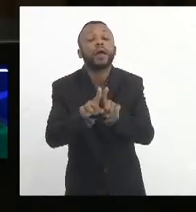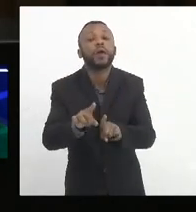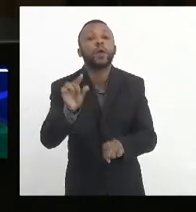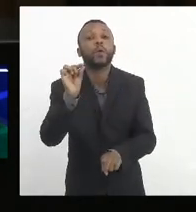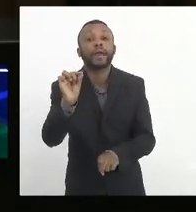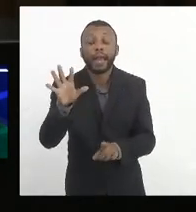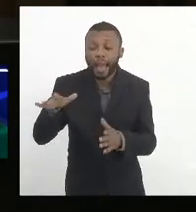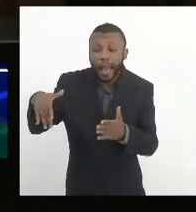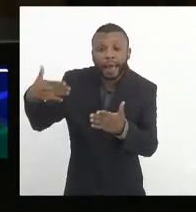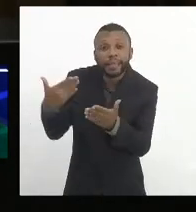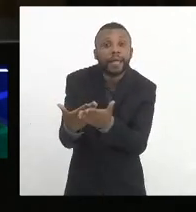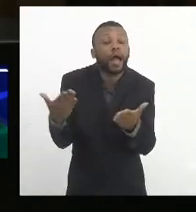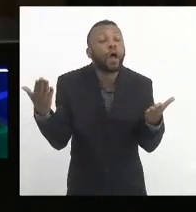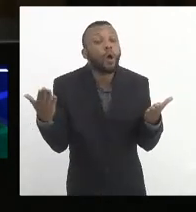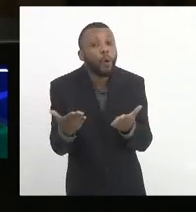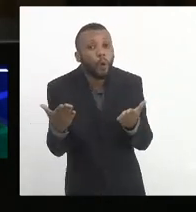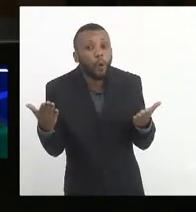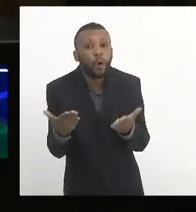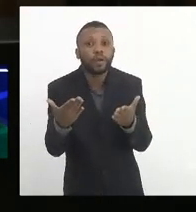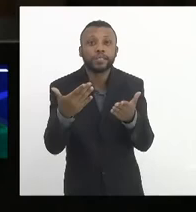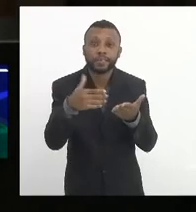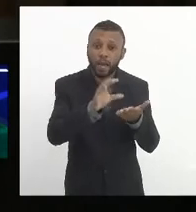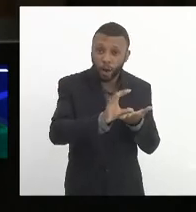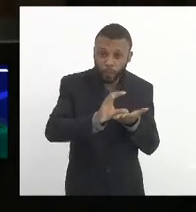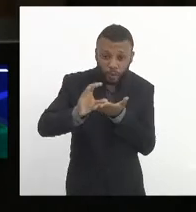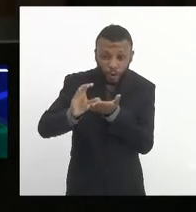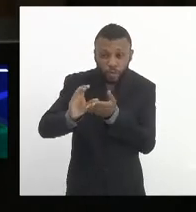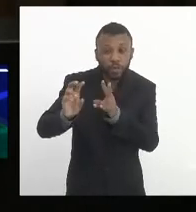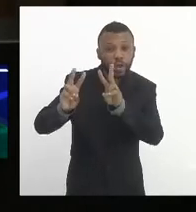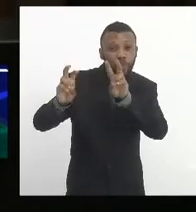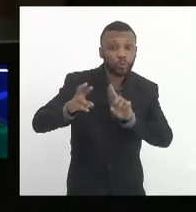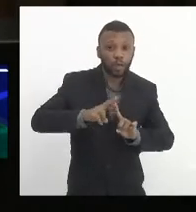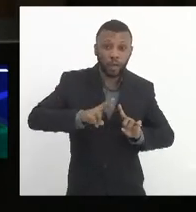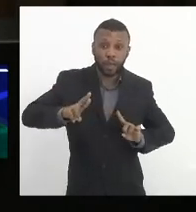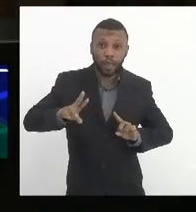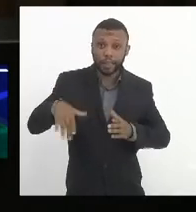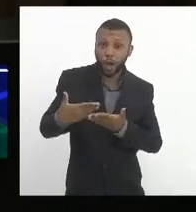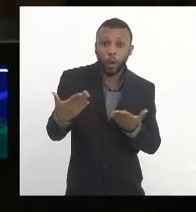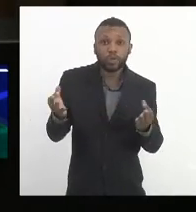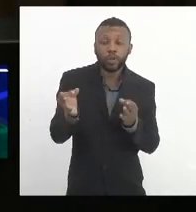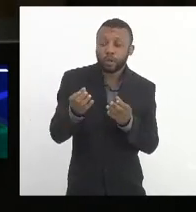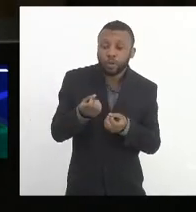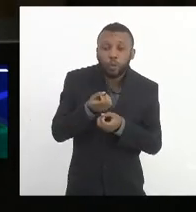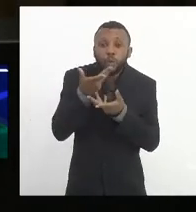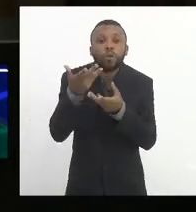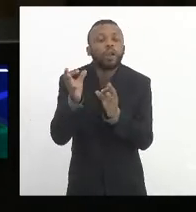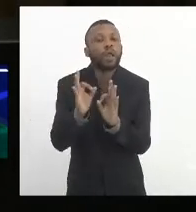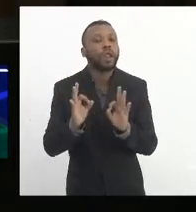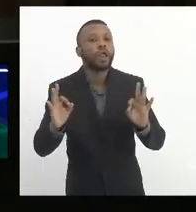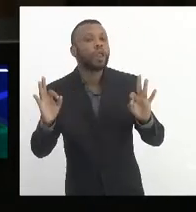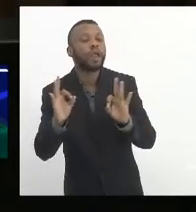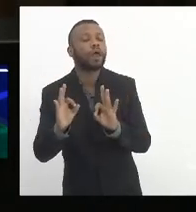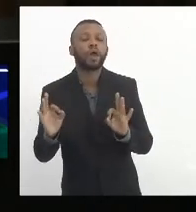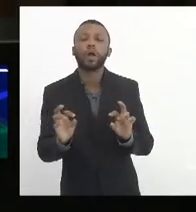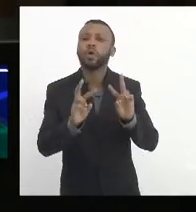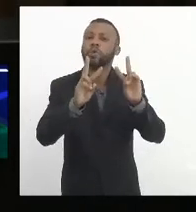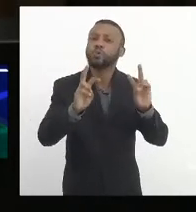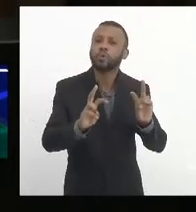até hoje a comissão de assuntos religiosos não se manifestou sobre